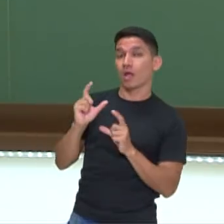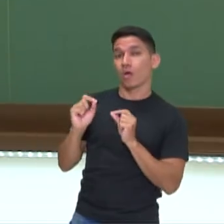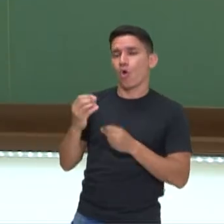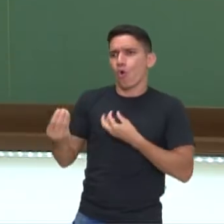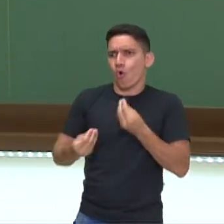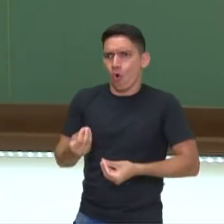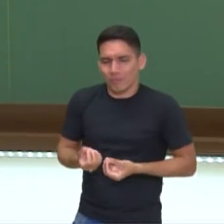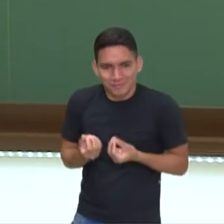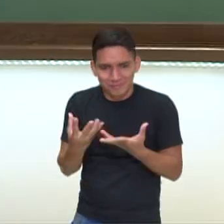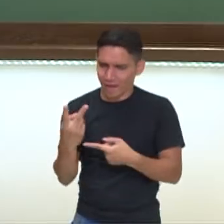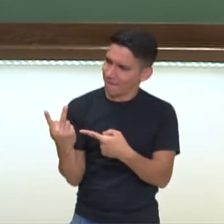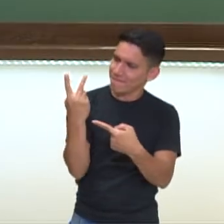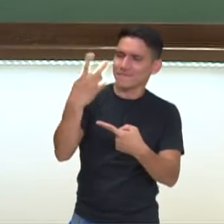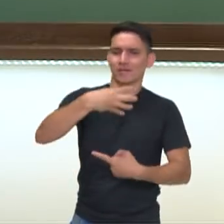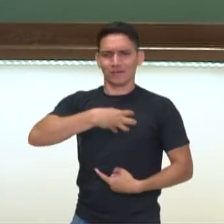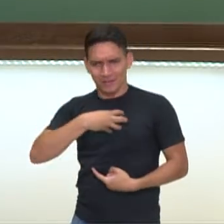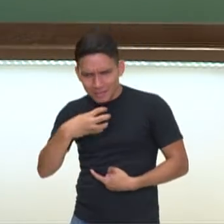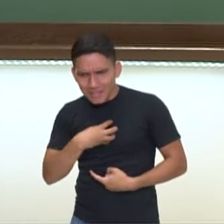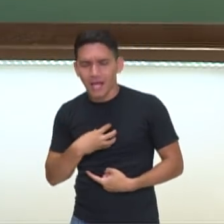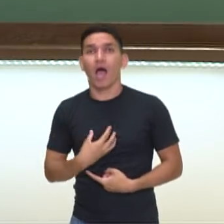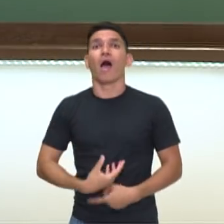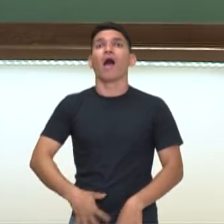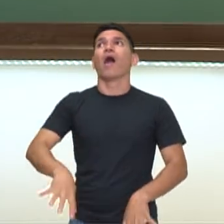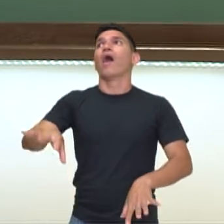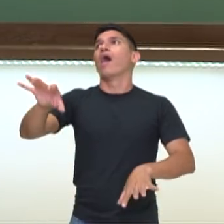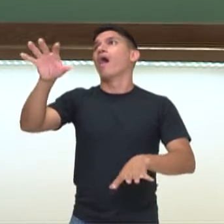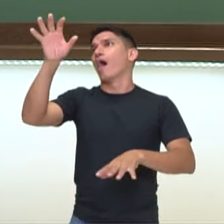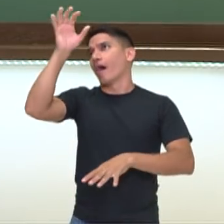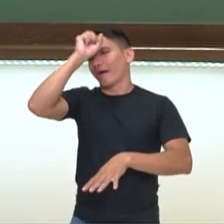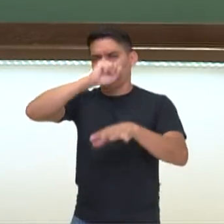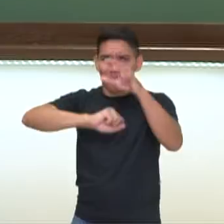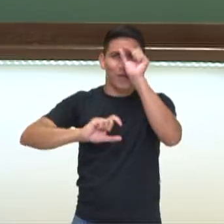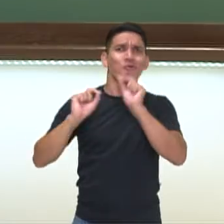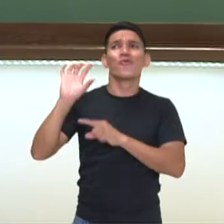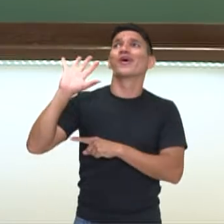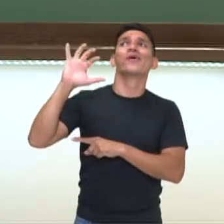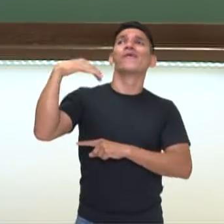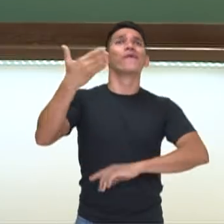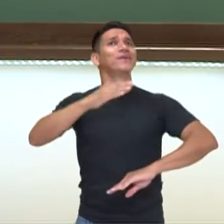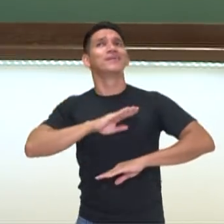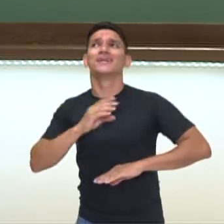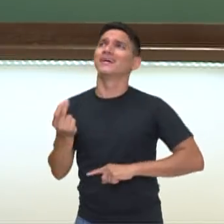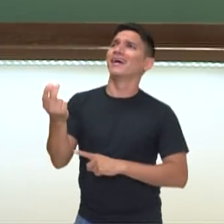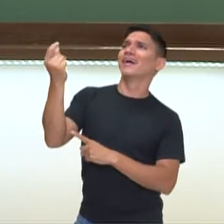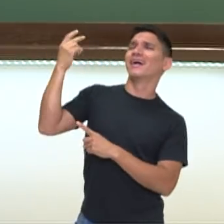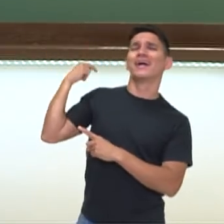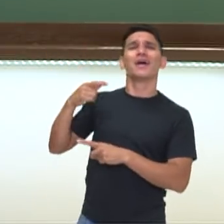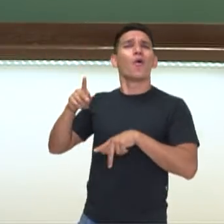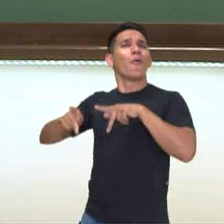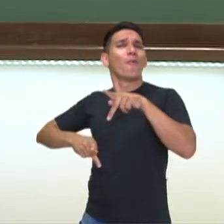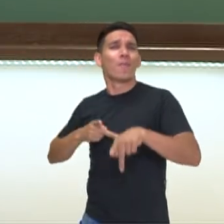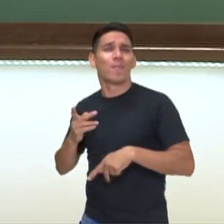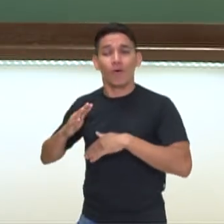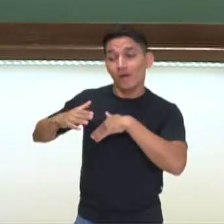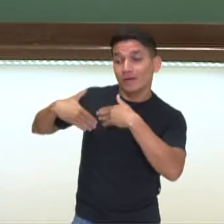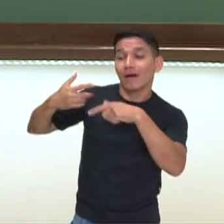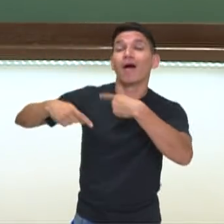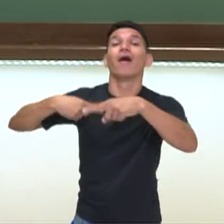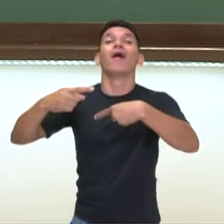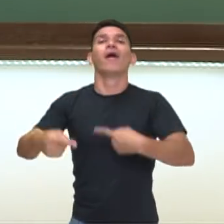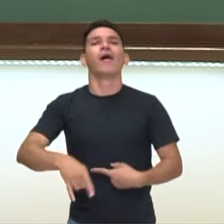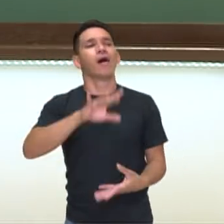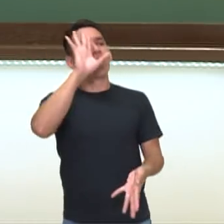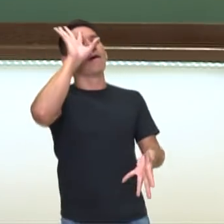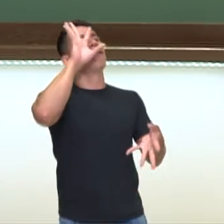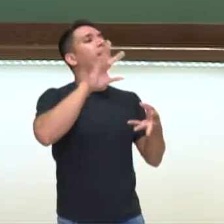vida presente, contando aquilo que aconteceu lá na origem. Os relatos do seu povo sobre a origem acaba dando sentido para